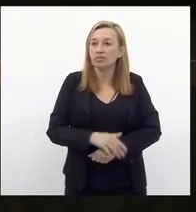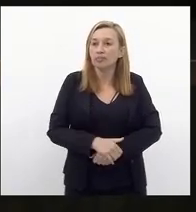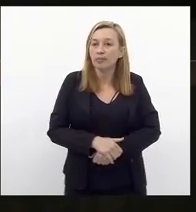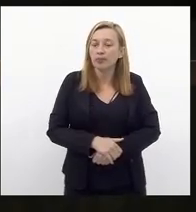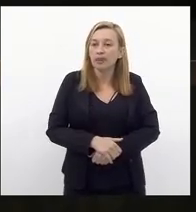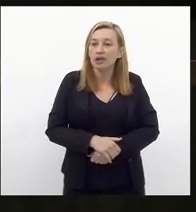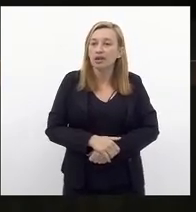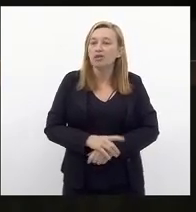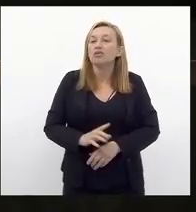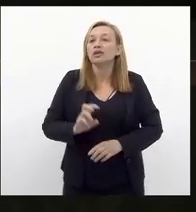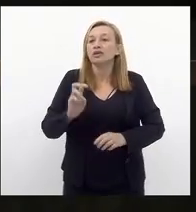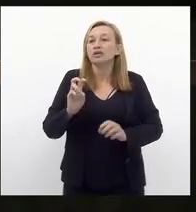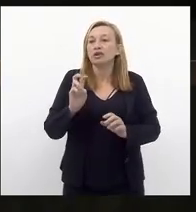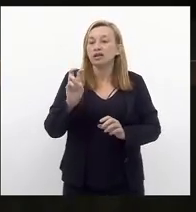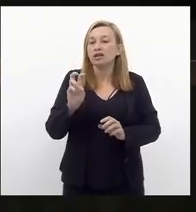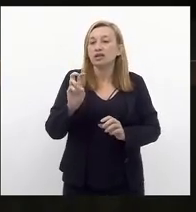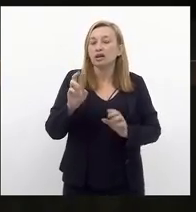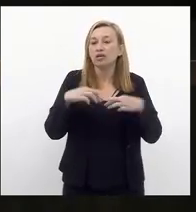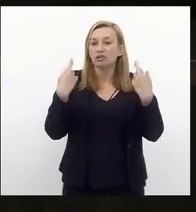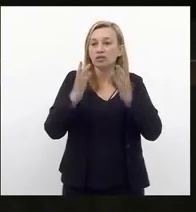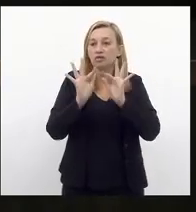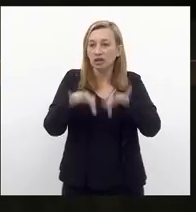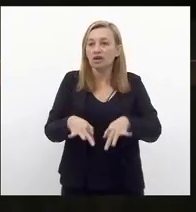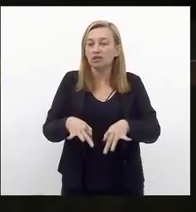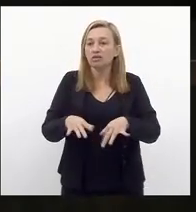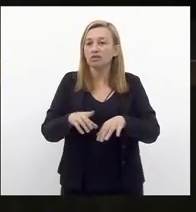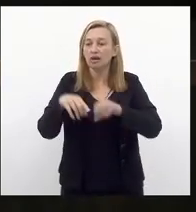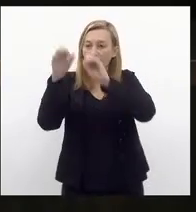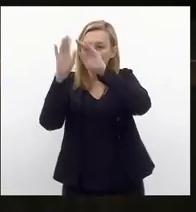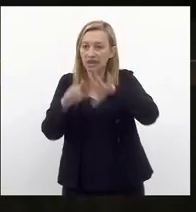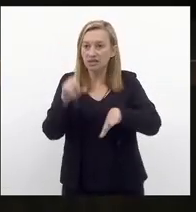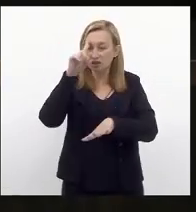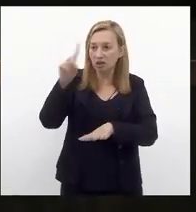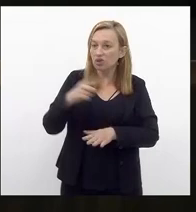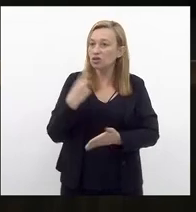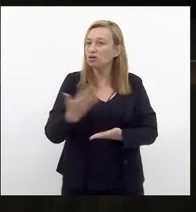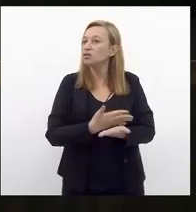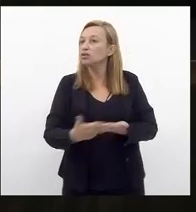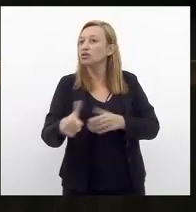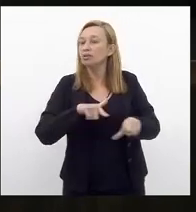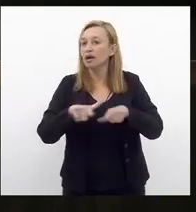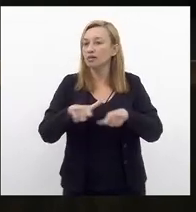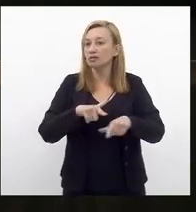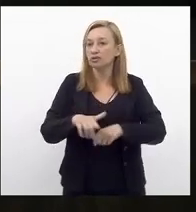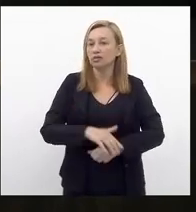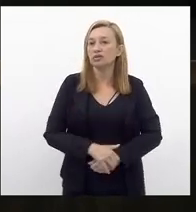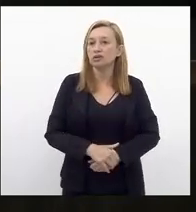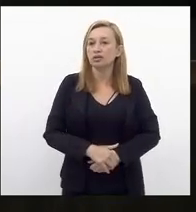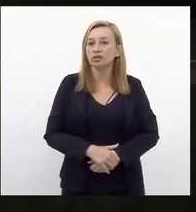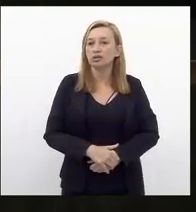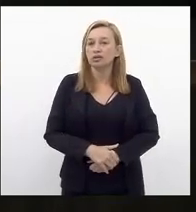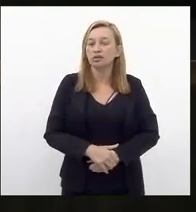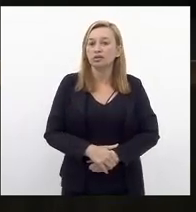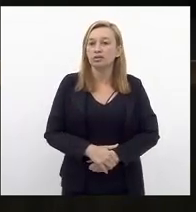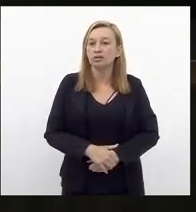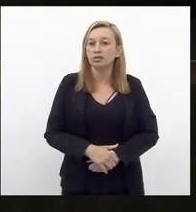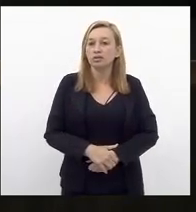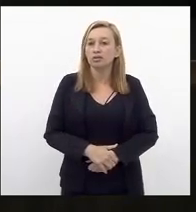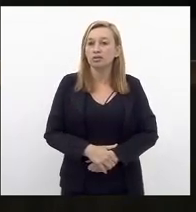e sai errado aqui da sessão havendo meu legal sob a proteção de Deus ele centro de nossos trabalhos